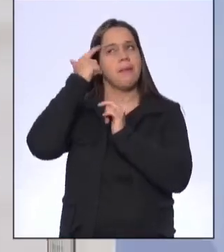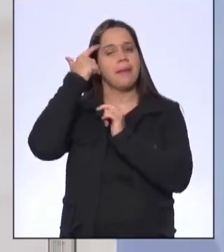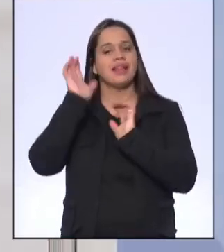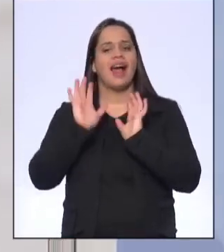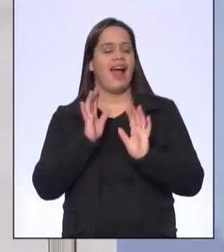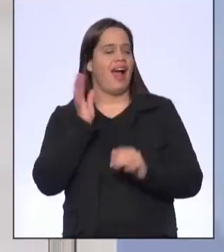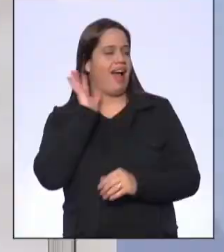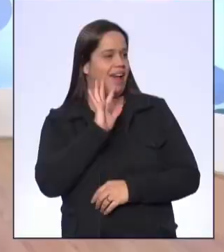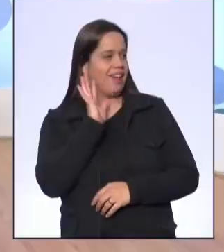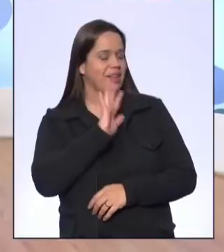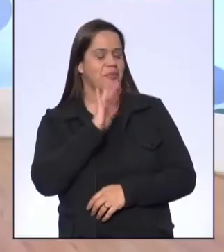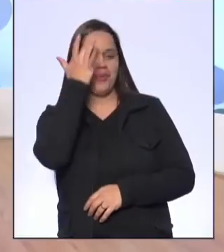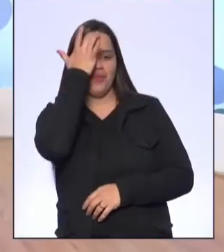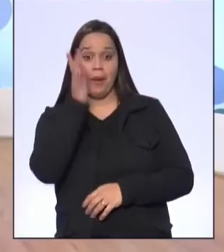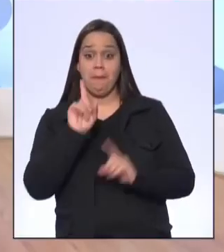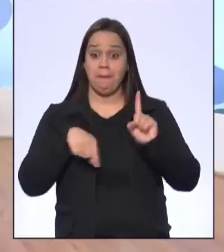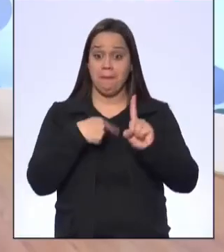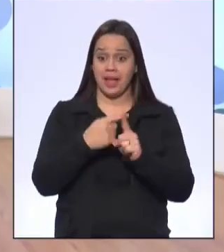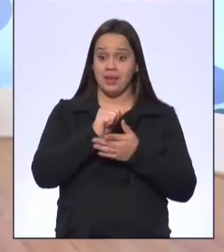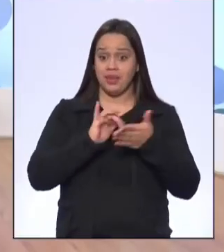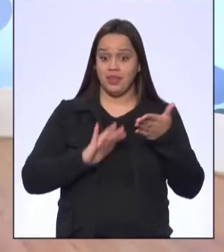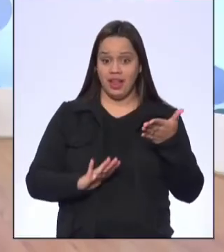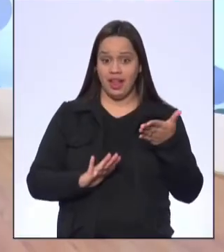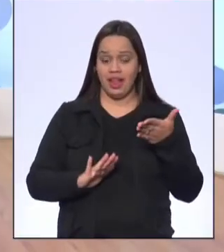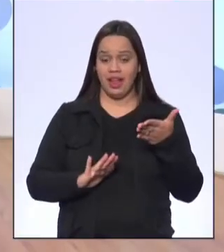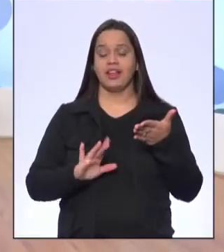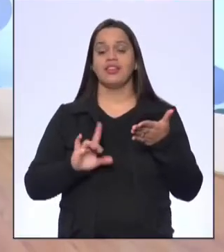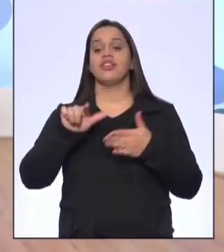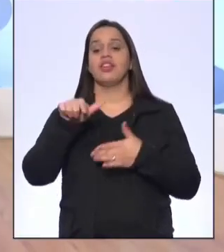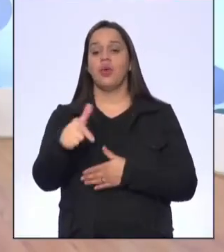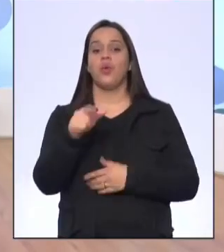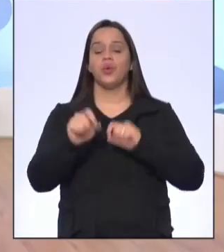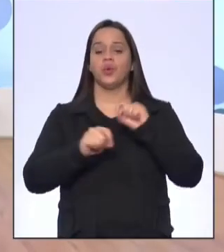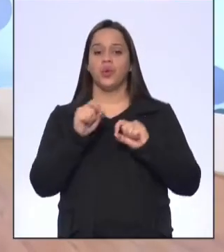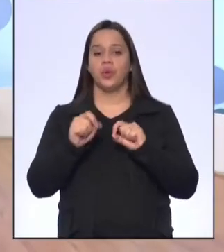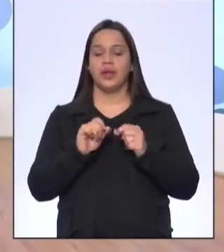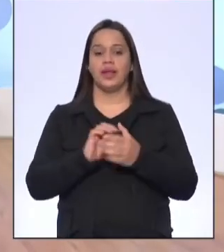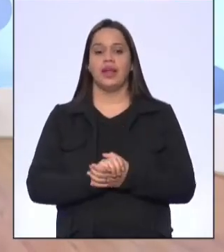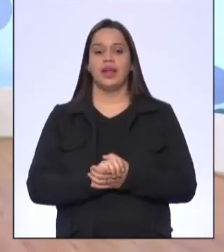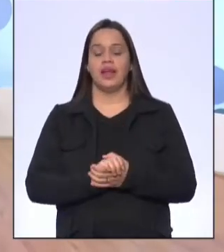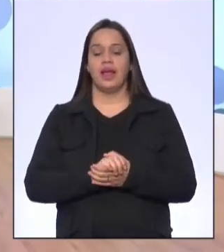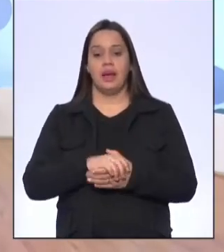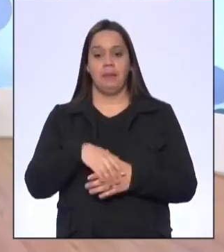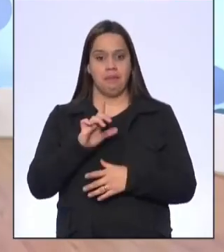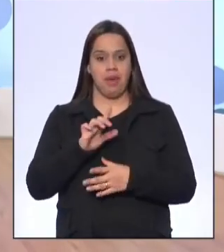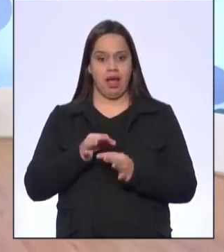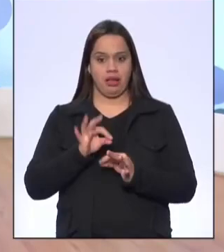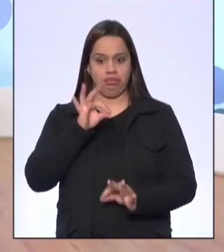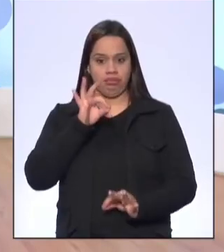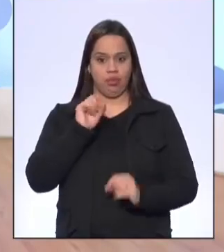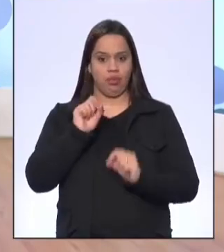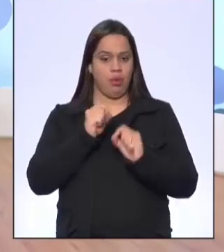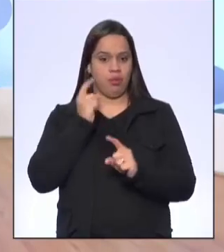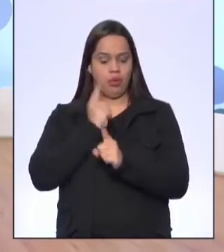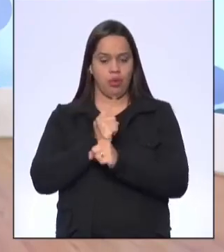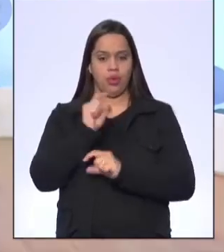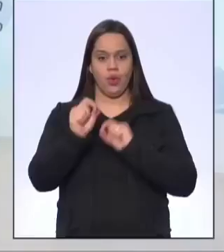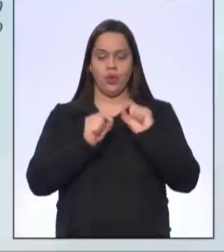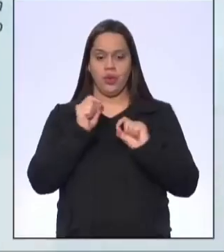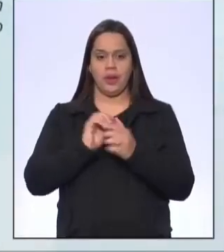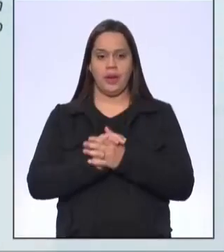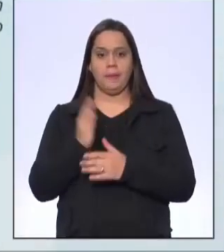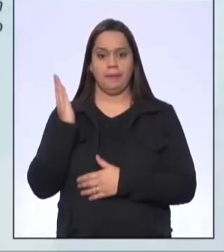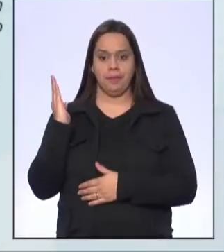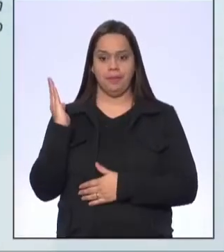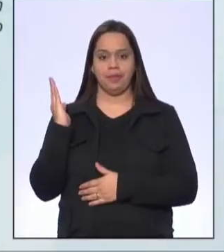muito fácil. Vamos para mais um? Vamos para mais um. Nessa próxima aí, é um pouquinho mais longa, né? Nós vamos localizar.